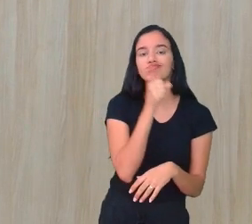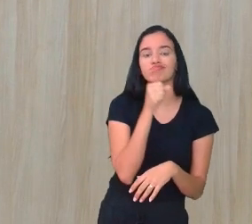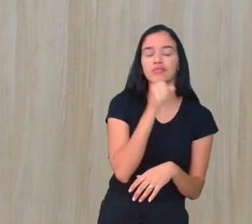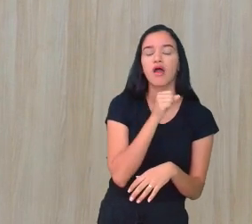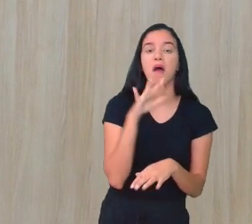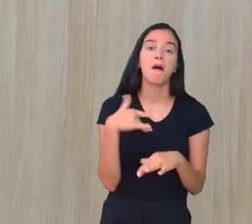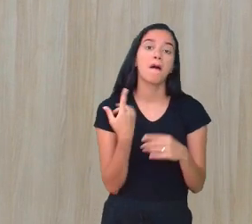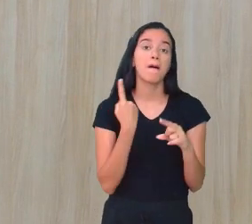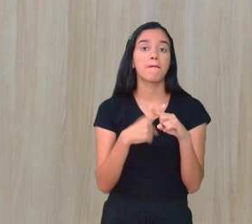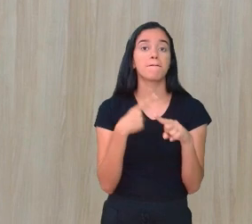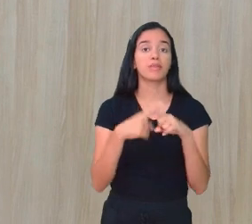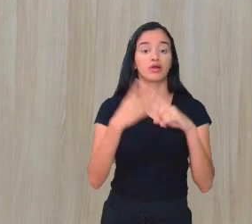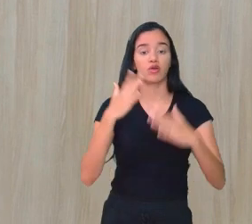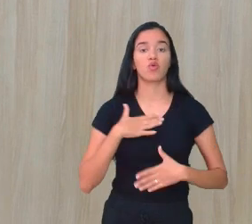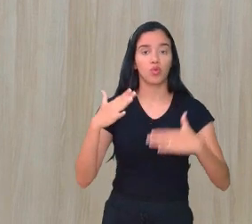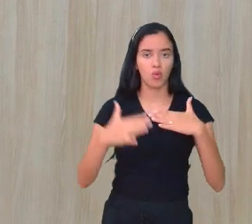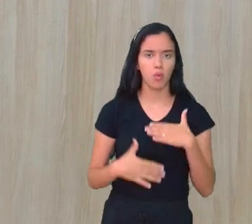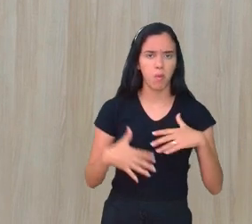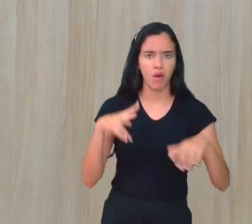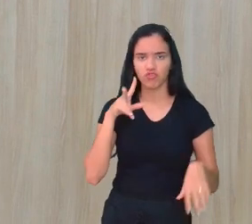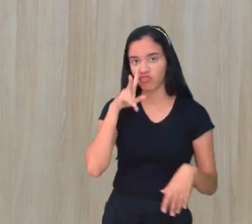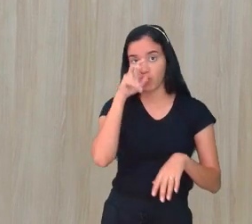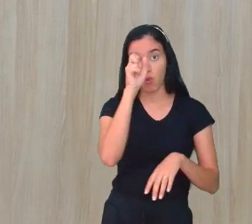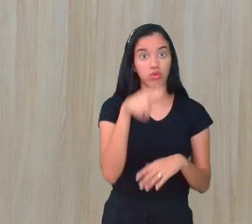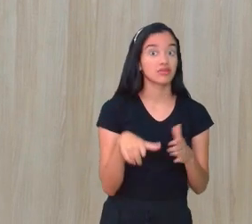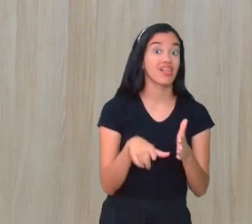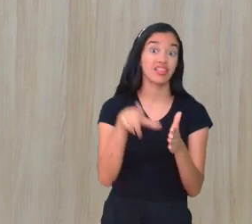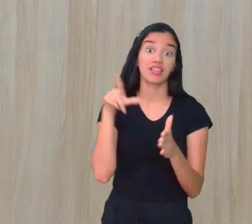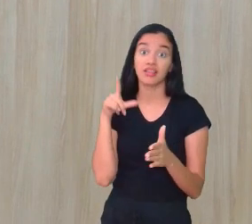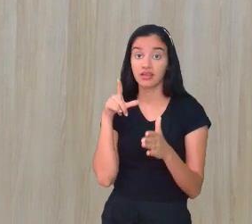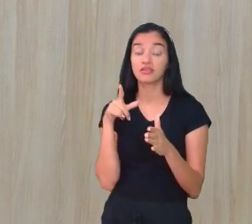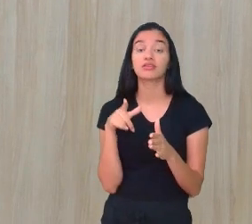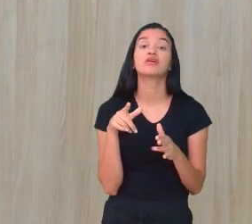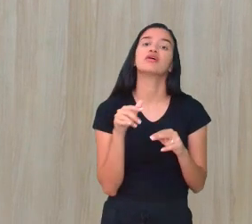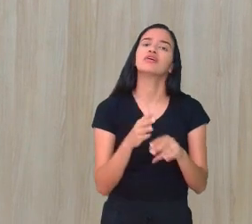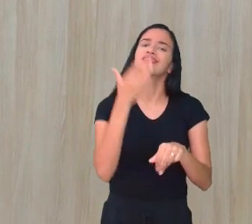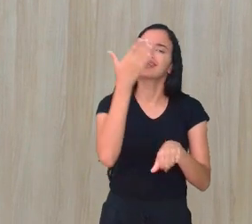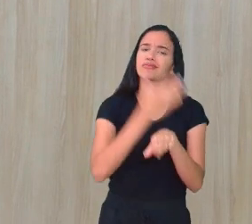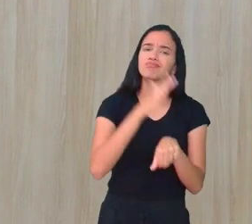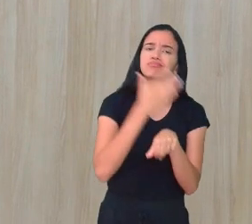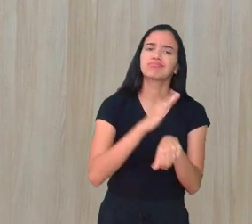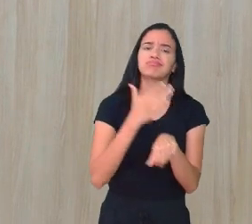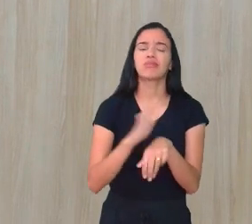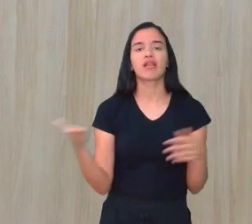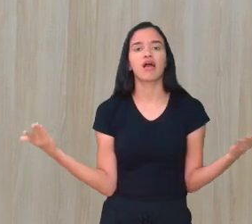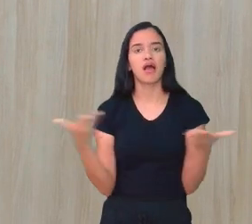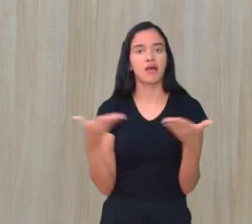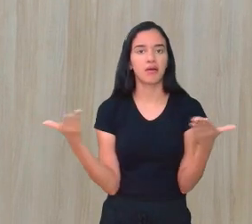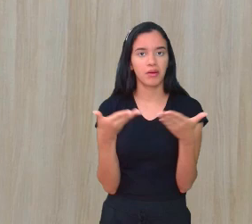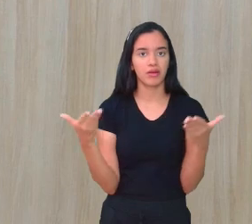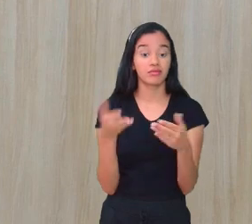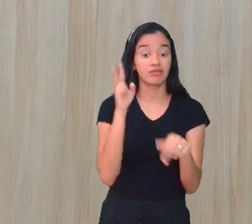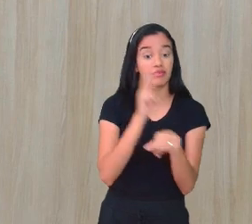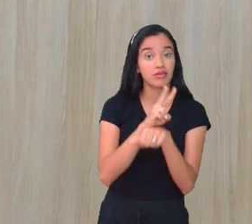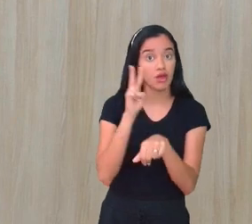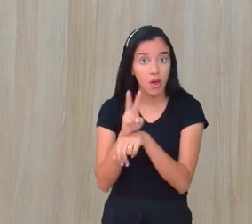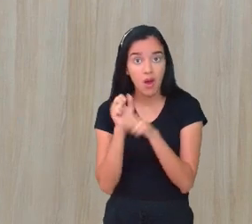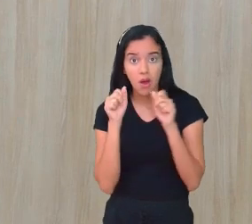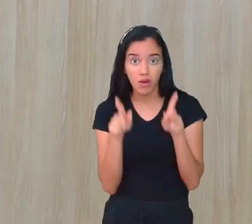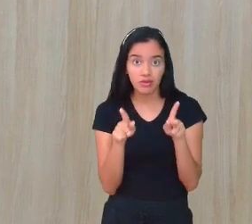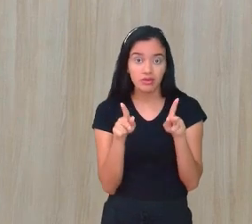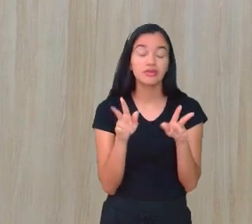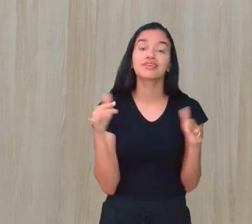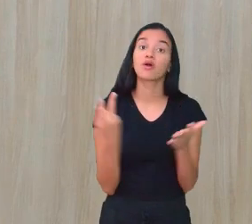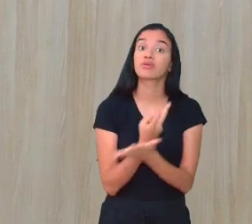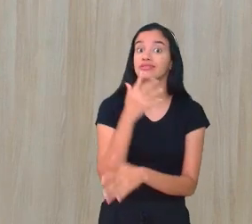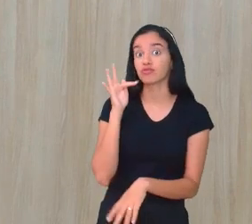Porque a musculatura ela já não tem mais aquela força de antes. Então, quanto mais você treinar agora, mais você vai prevenir aí. Tá bom que isso